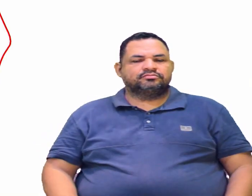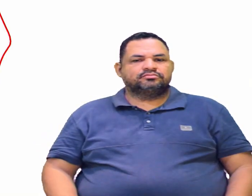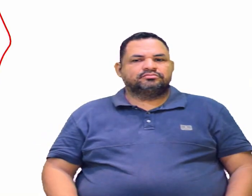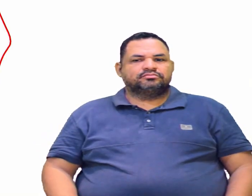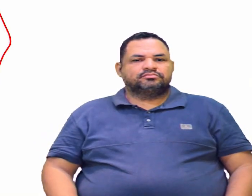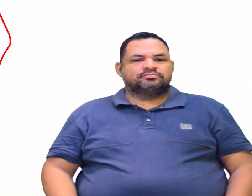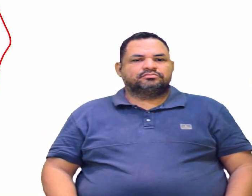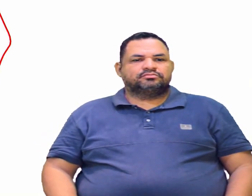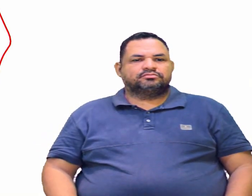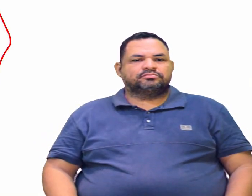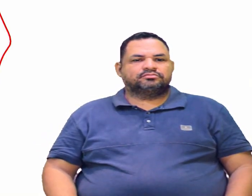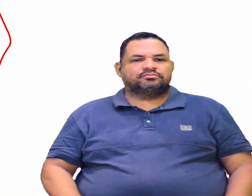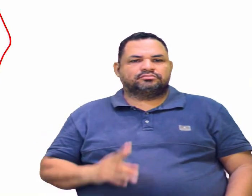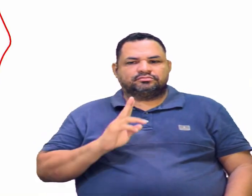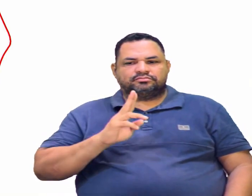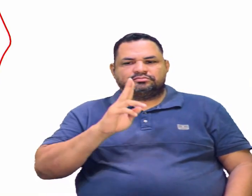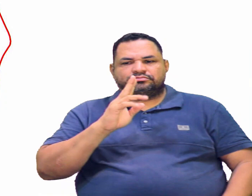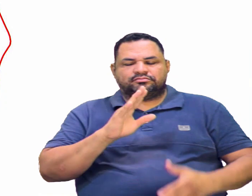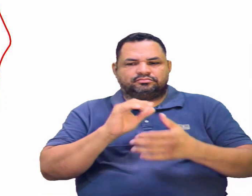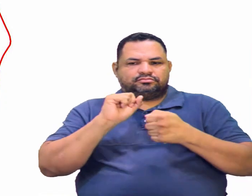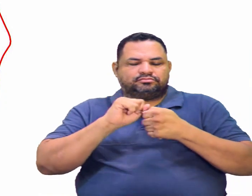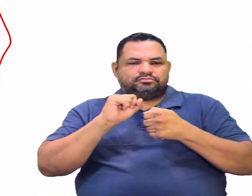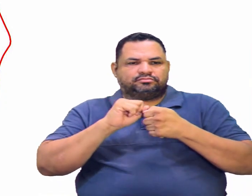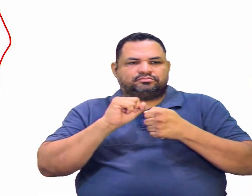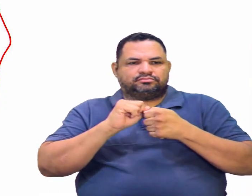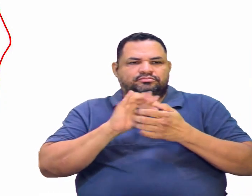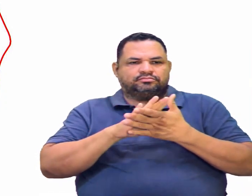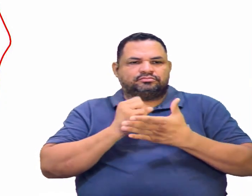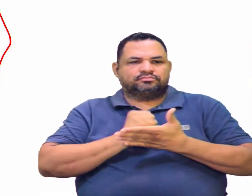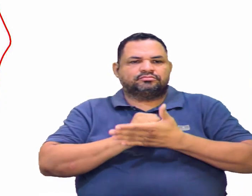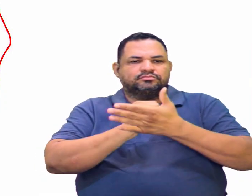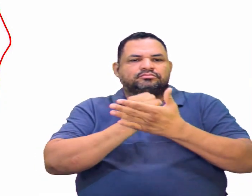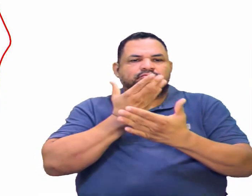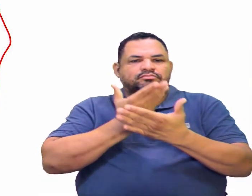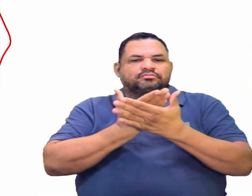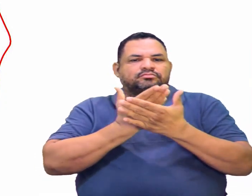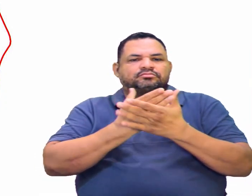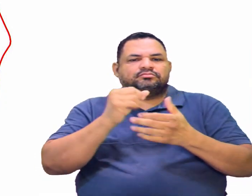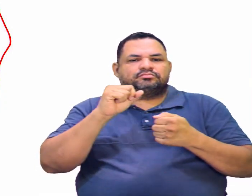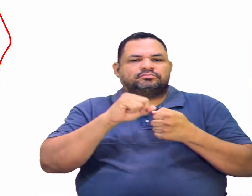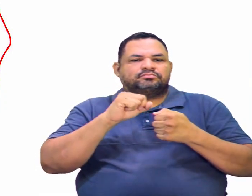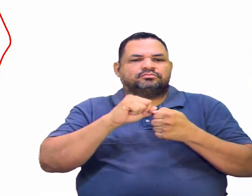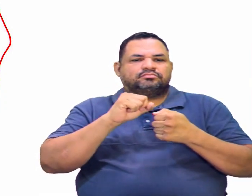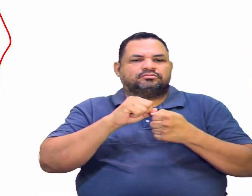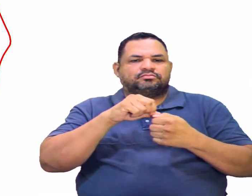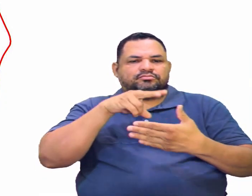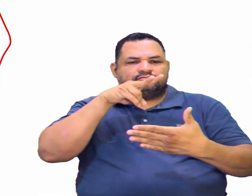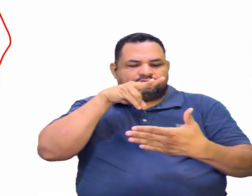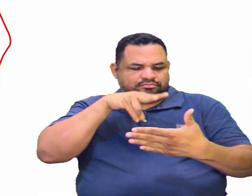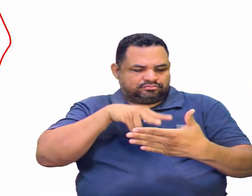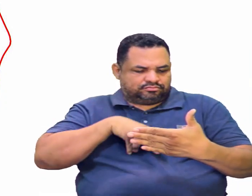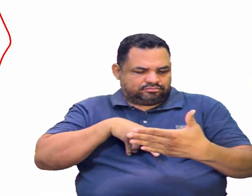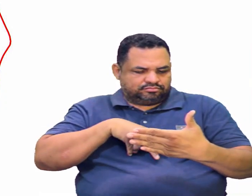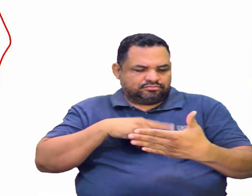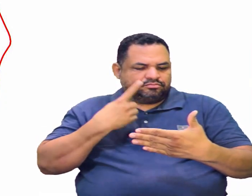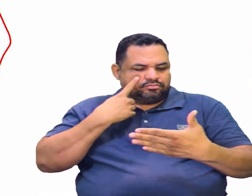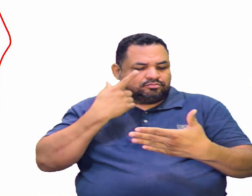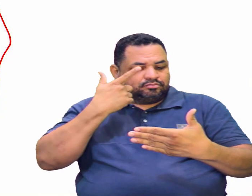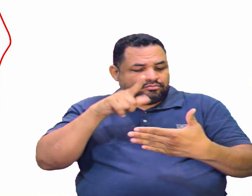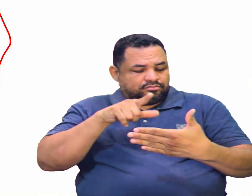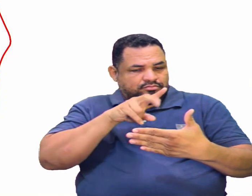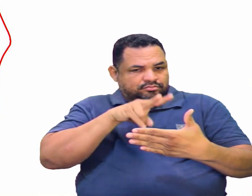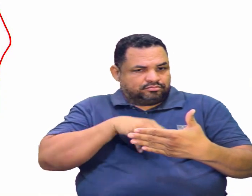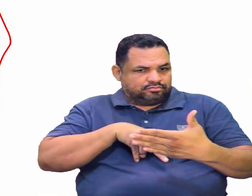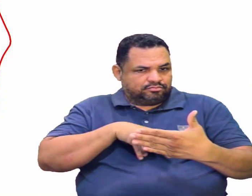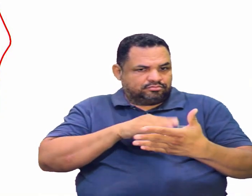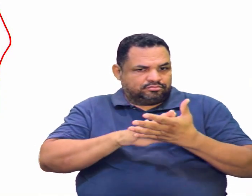o processo de criação, tá bom? Com base na aula, realize uma releitura de